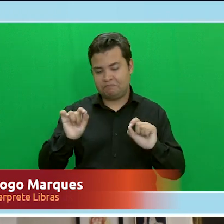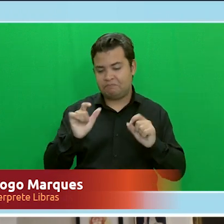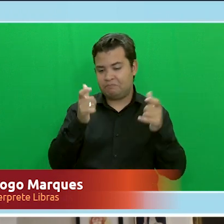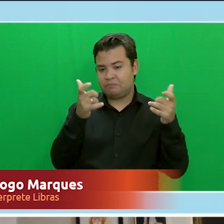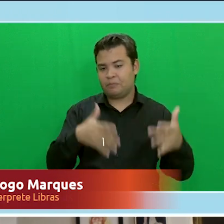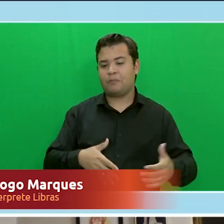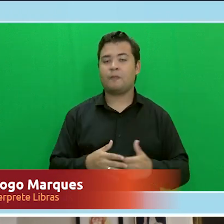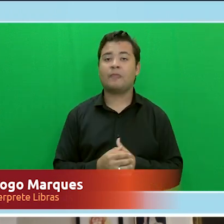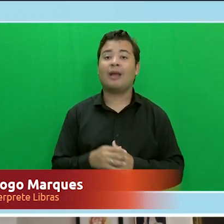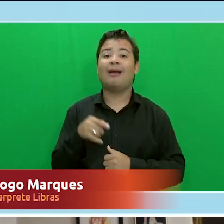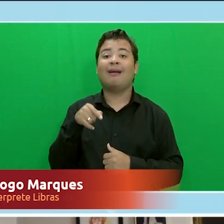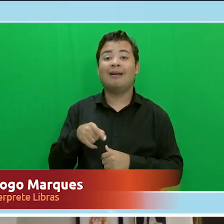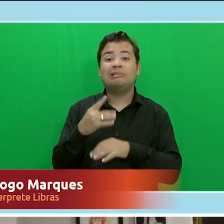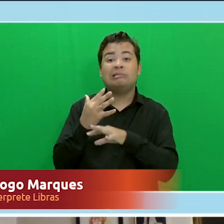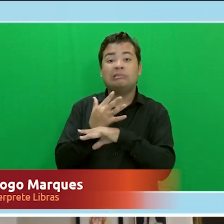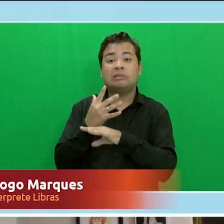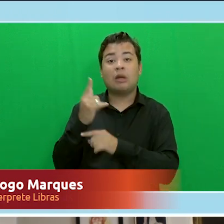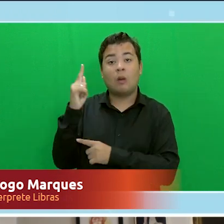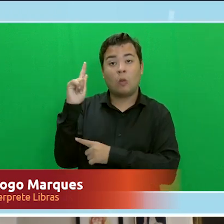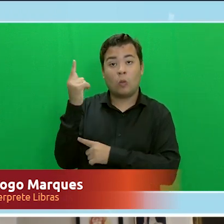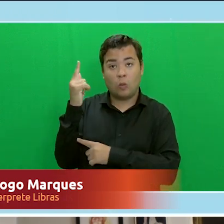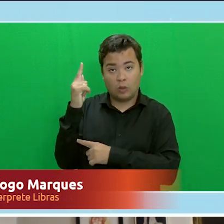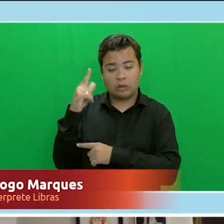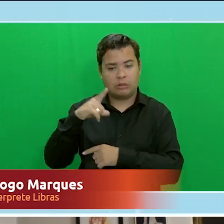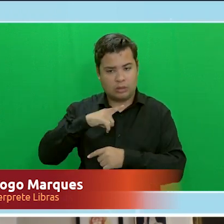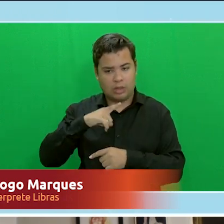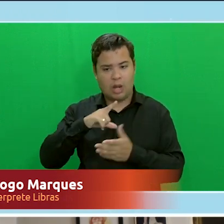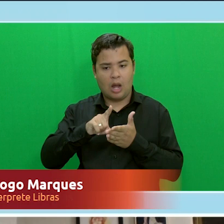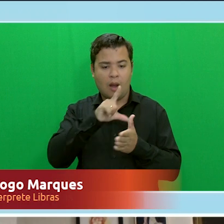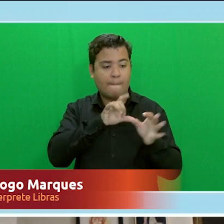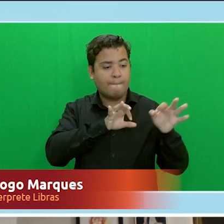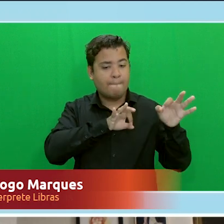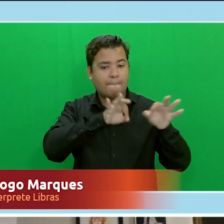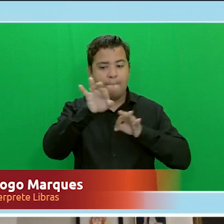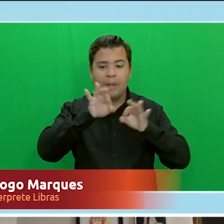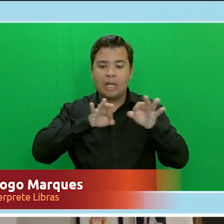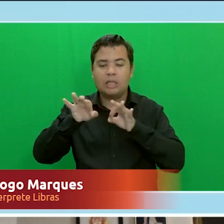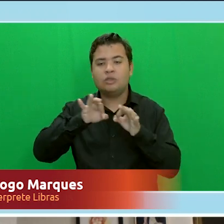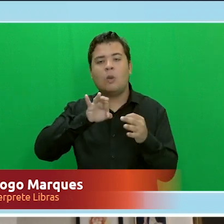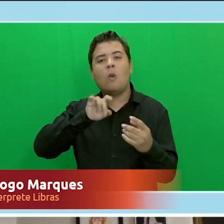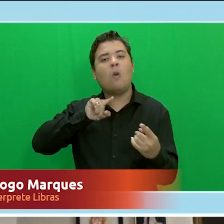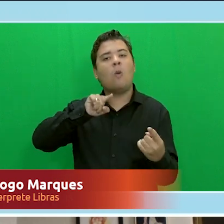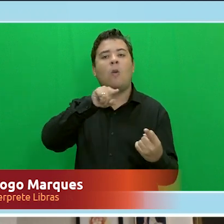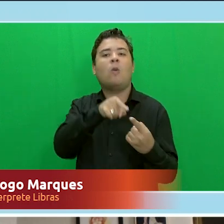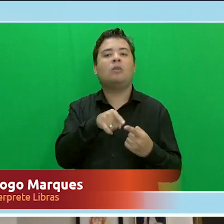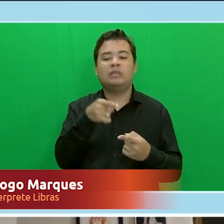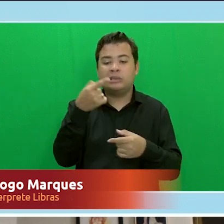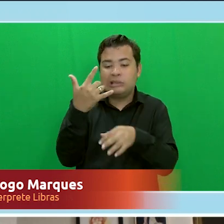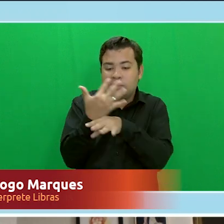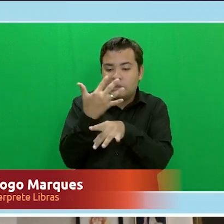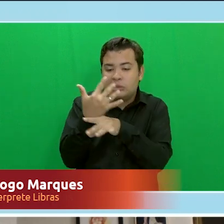né? É que Goiânia ela foi planejada para ser a ponta de lança